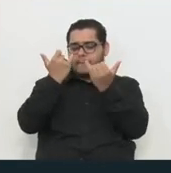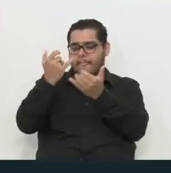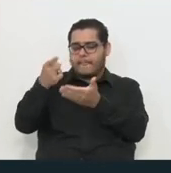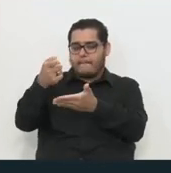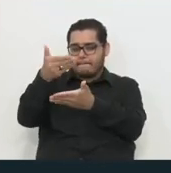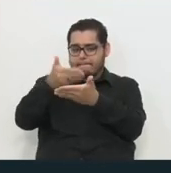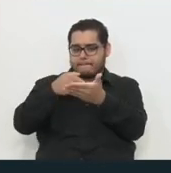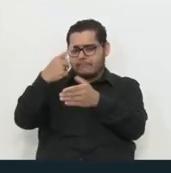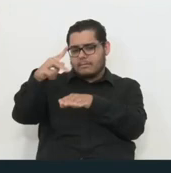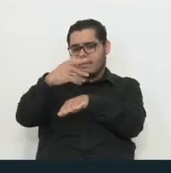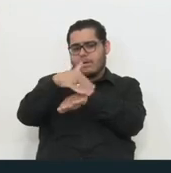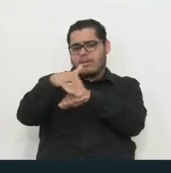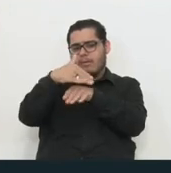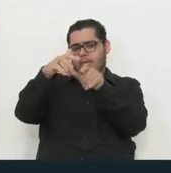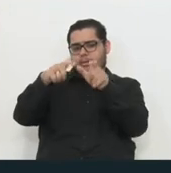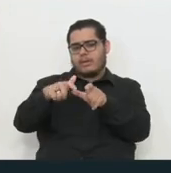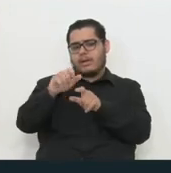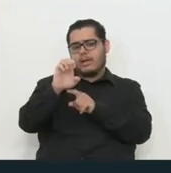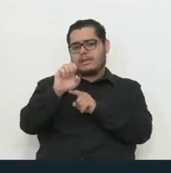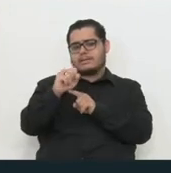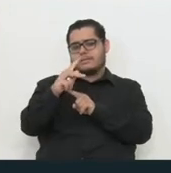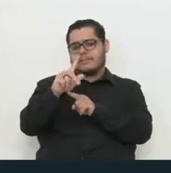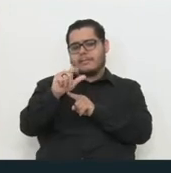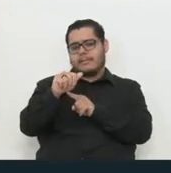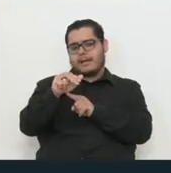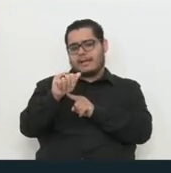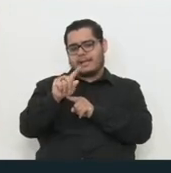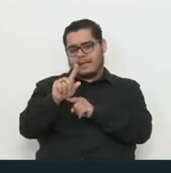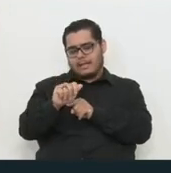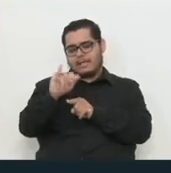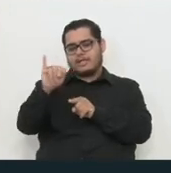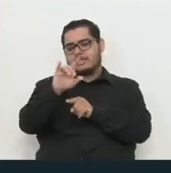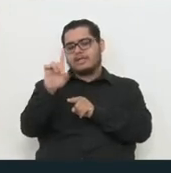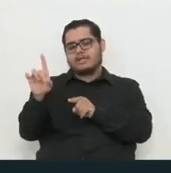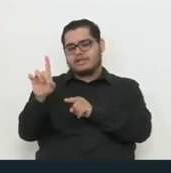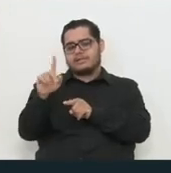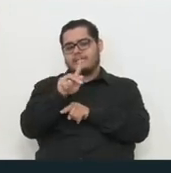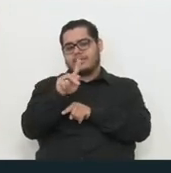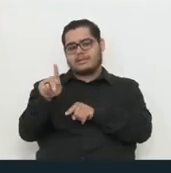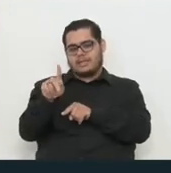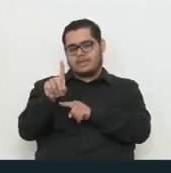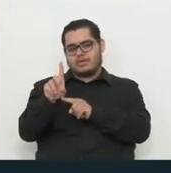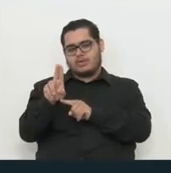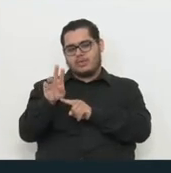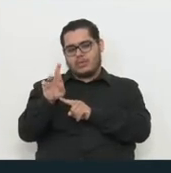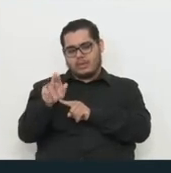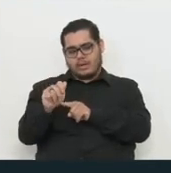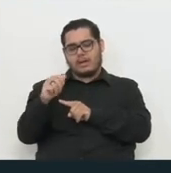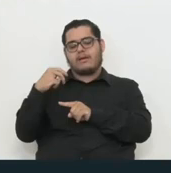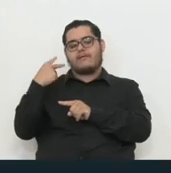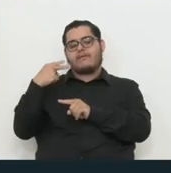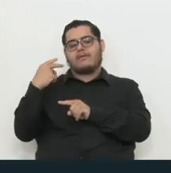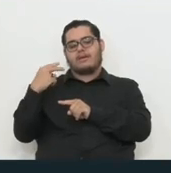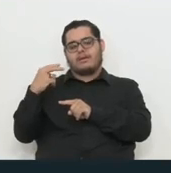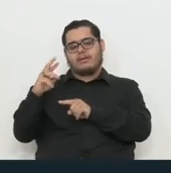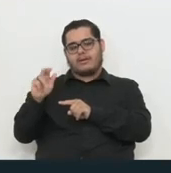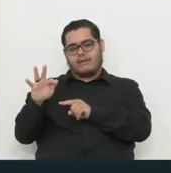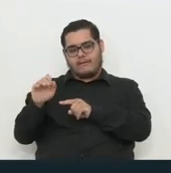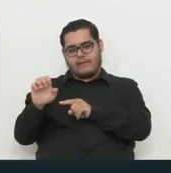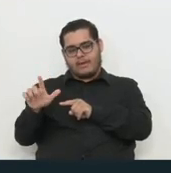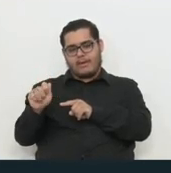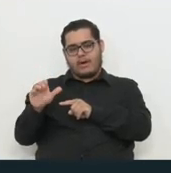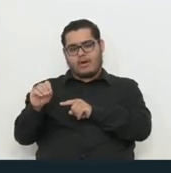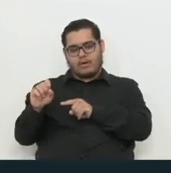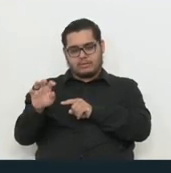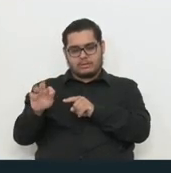Esplanada no número 259 Jardim Presidente Dutra autor Vereador Rafael Acosta em discussão encerrada discussão